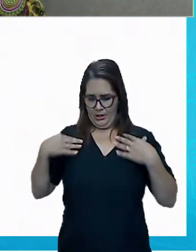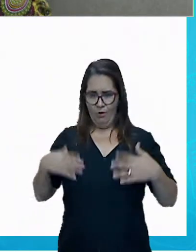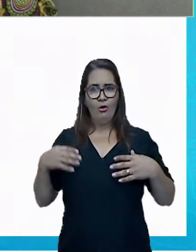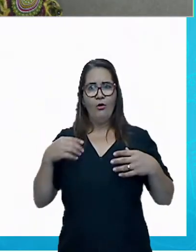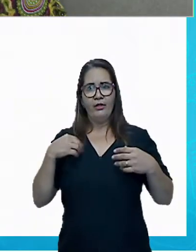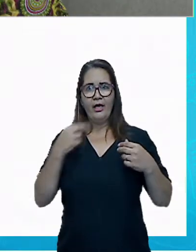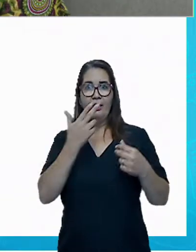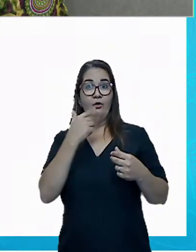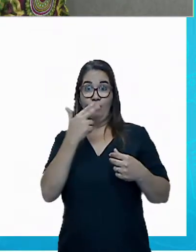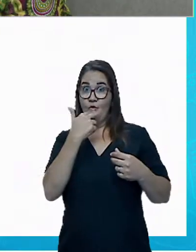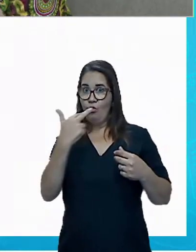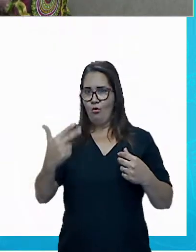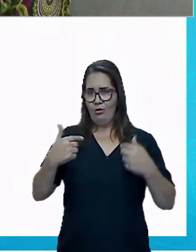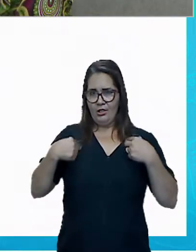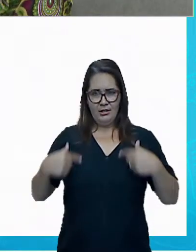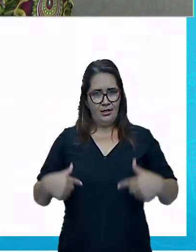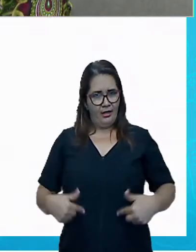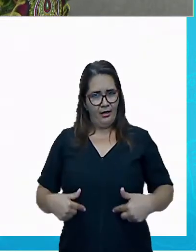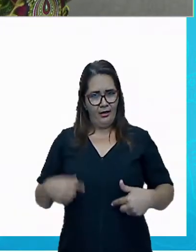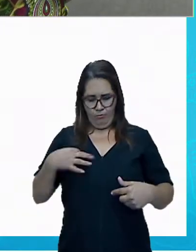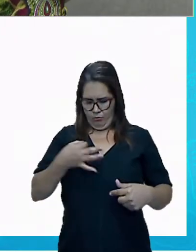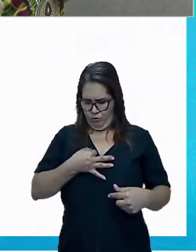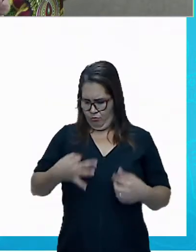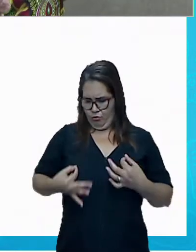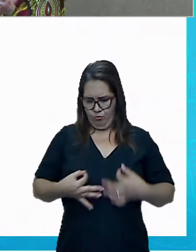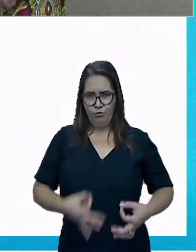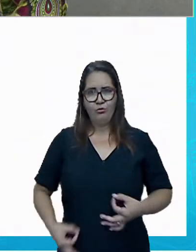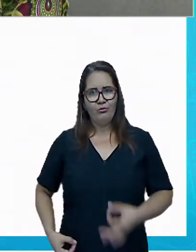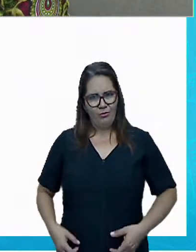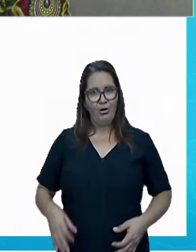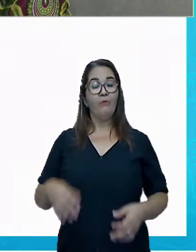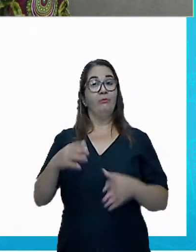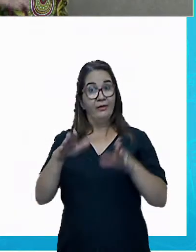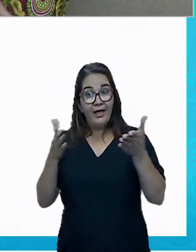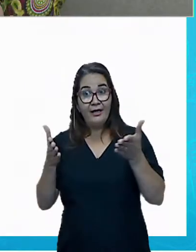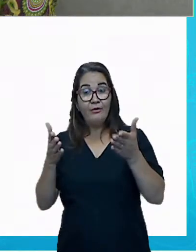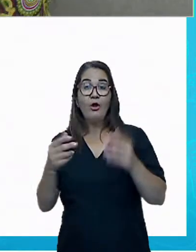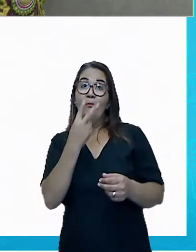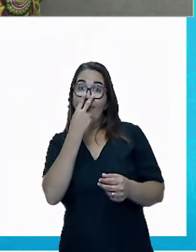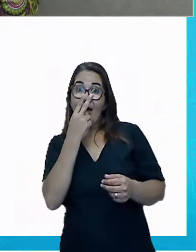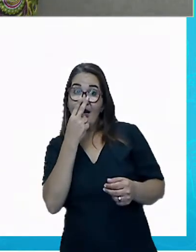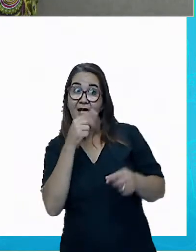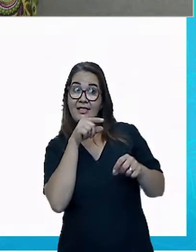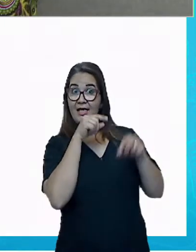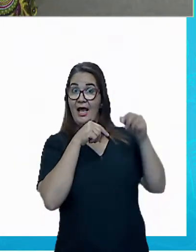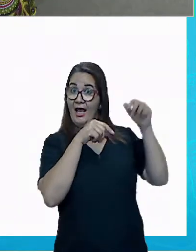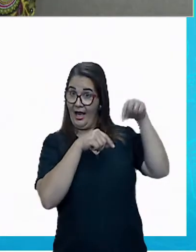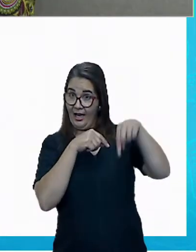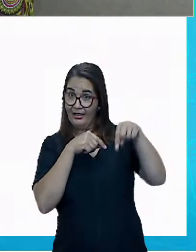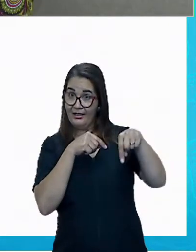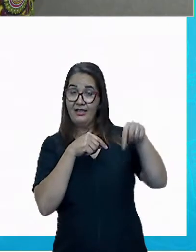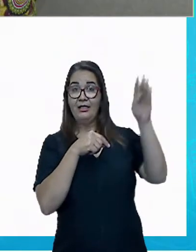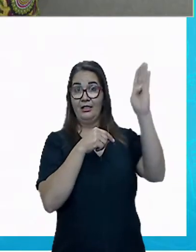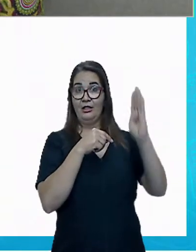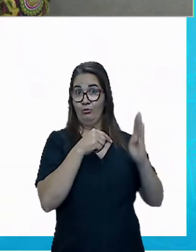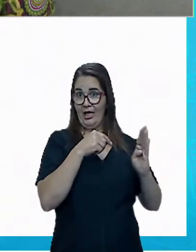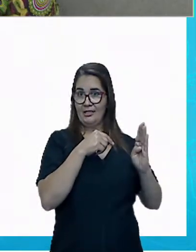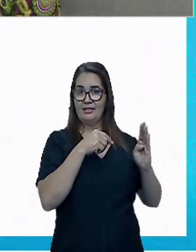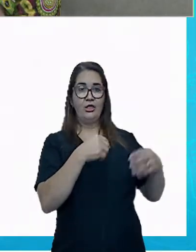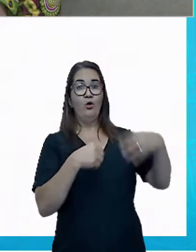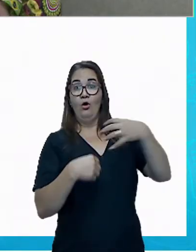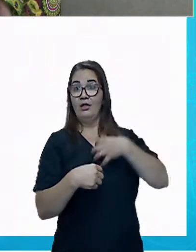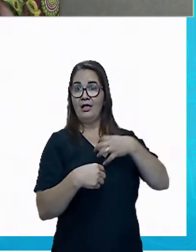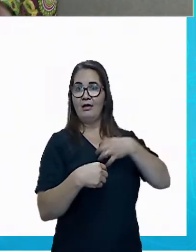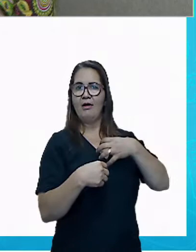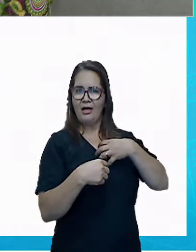muito parecidas com em Salvador, o Olodum. Eles também pintam o corpo mais ou menos